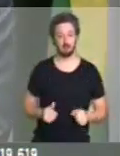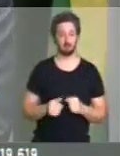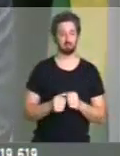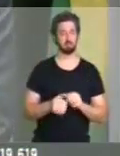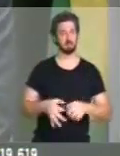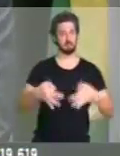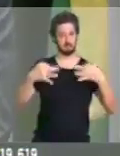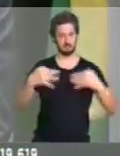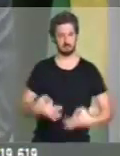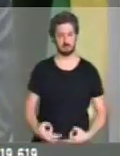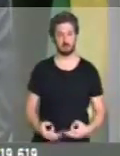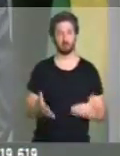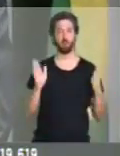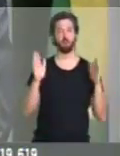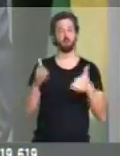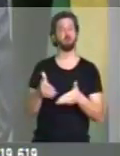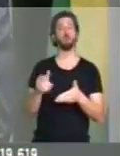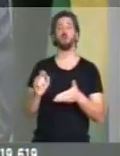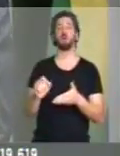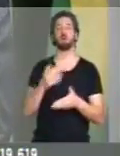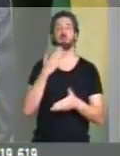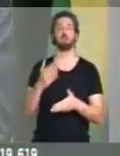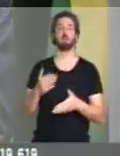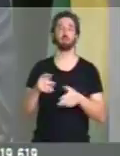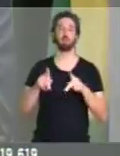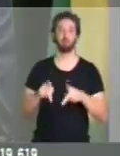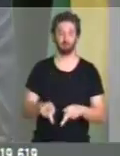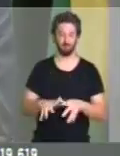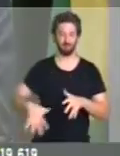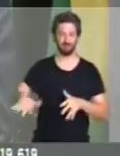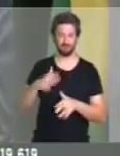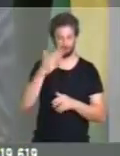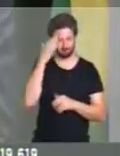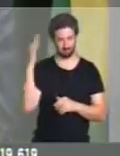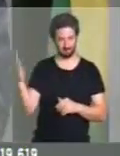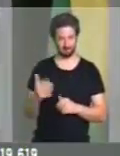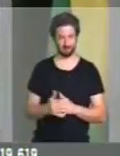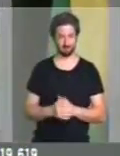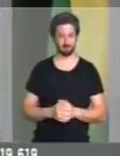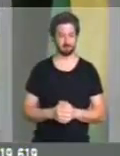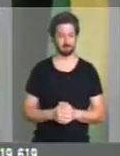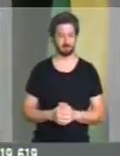íntegra e que seja voltada, de fato, para o bem comum. Muito obrigado, senhor presidente.